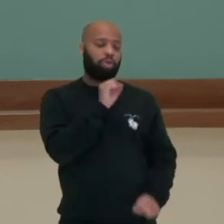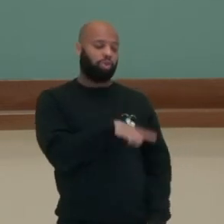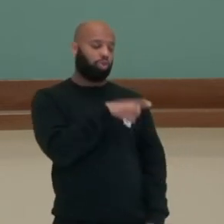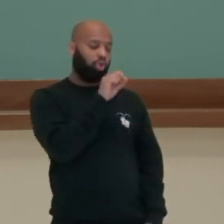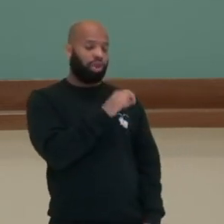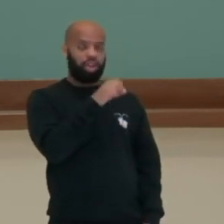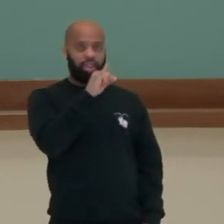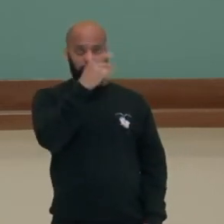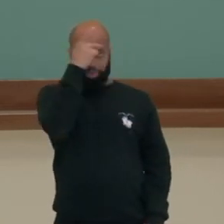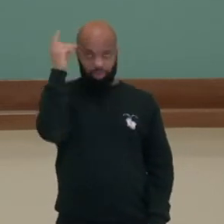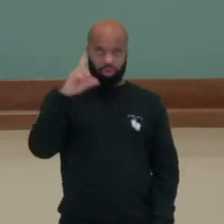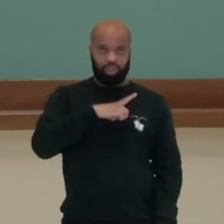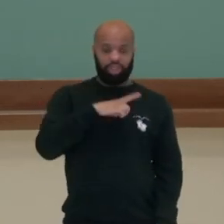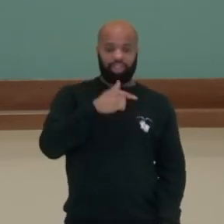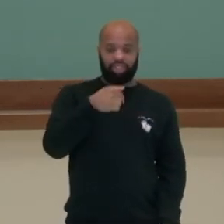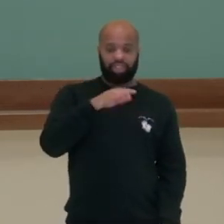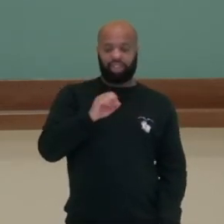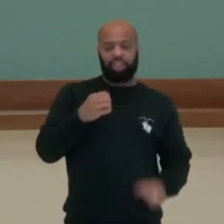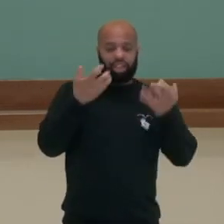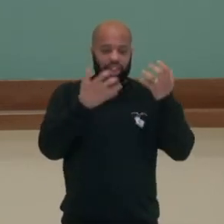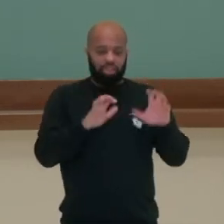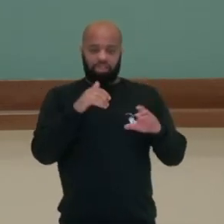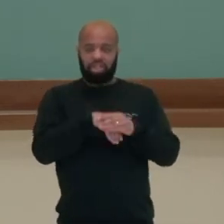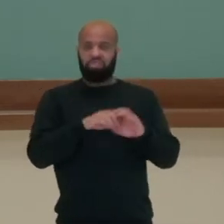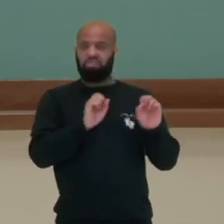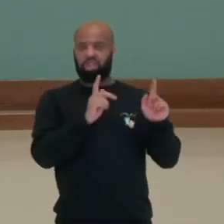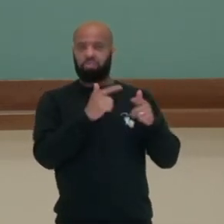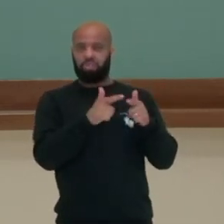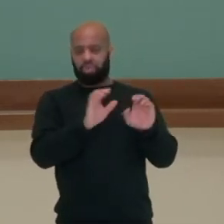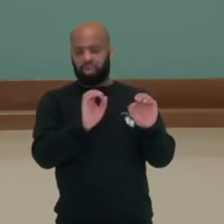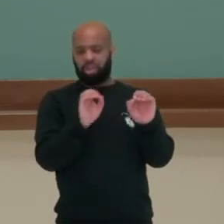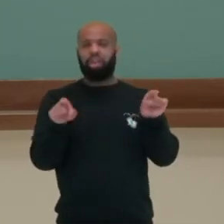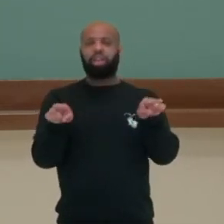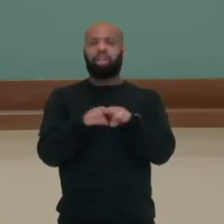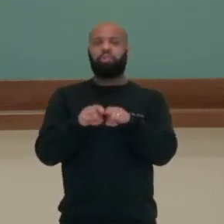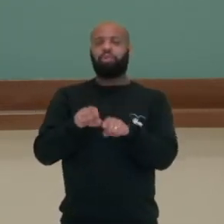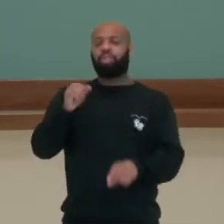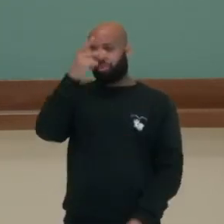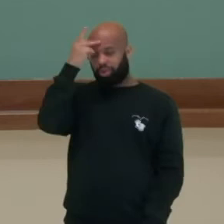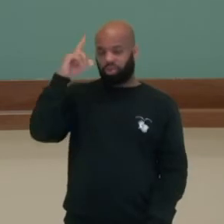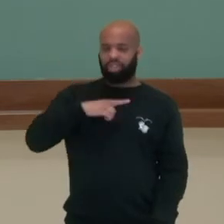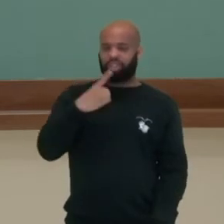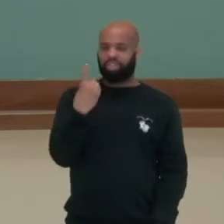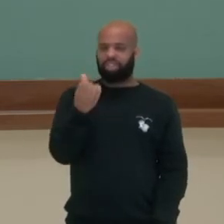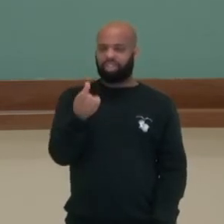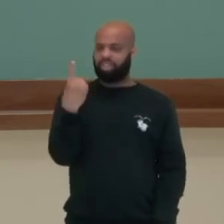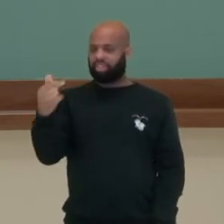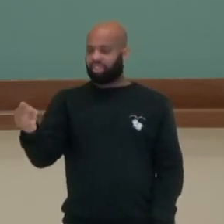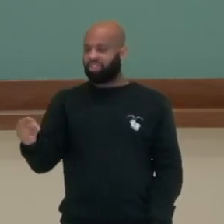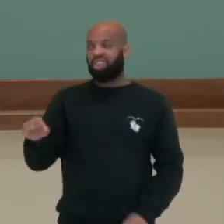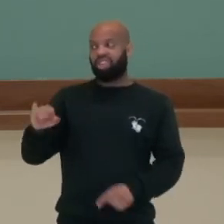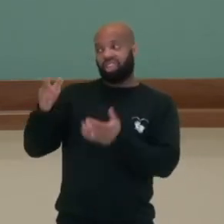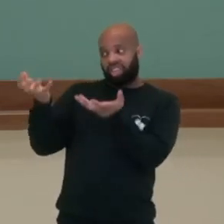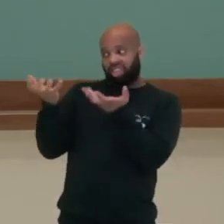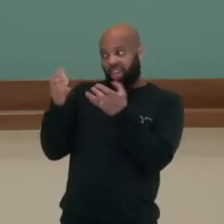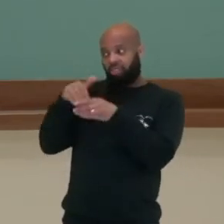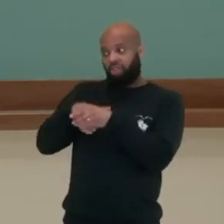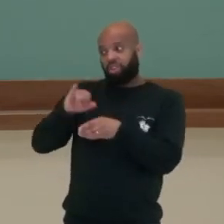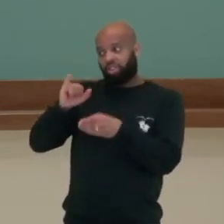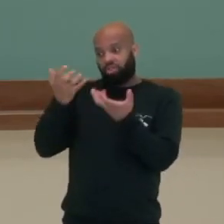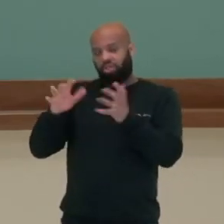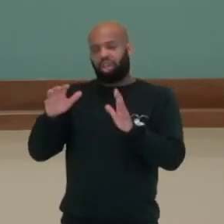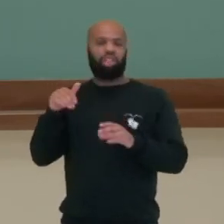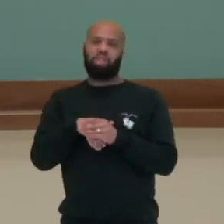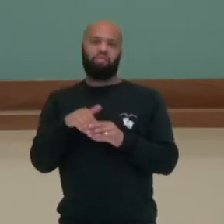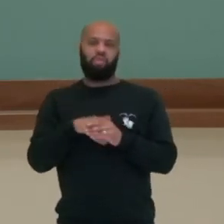para os maiores de 70 anos e para as pessoas com 16 e 17 anos. Elas têm o direito de votar, mas